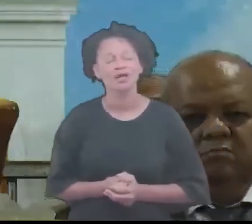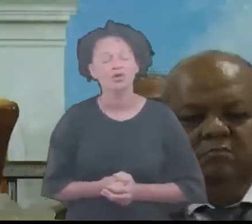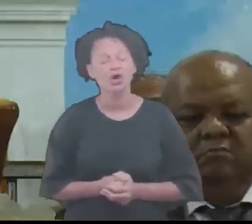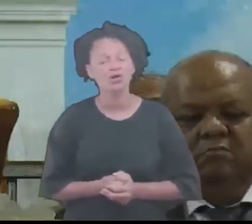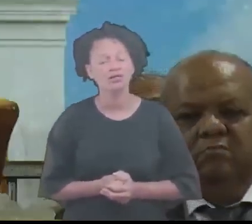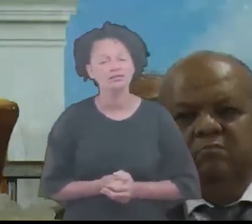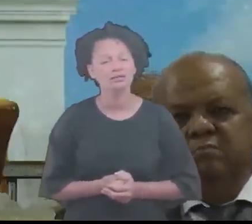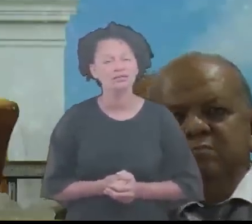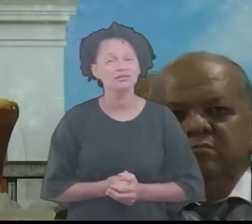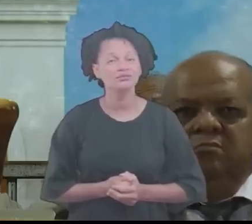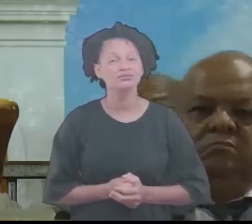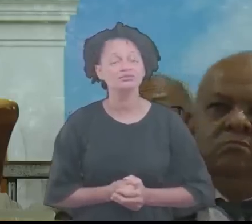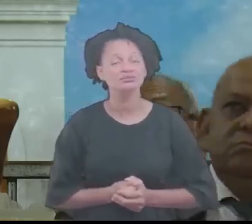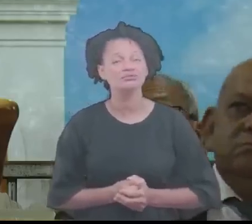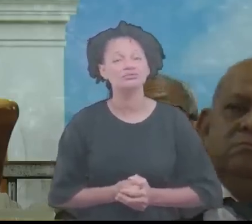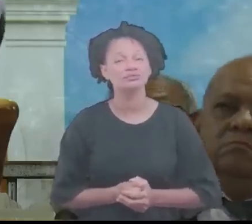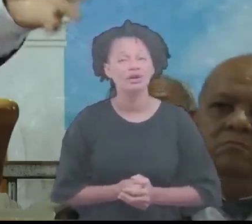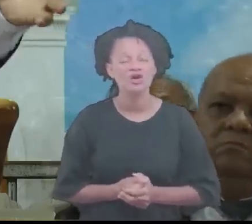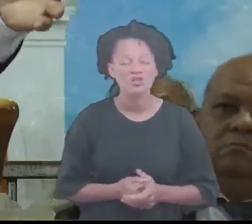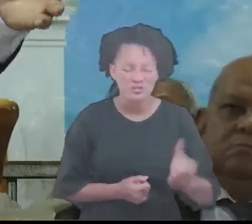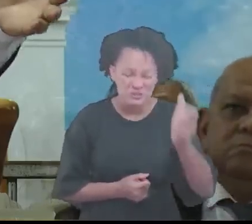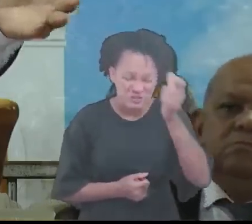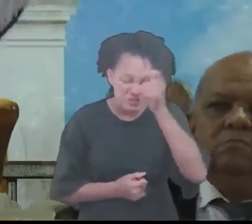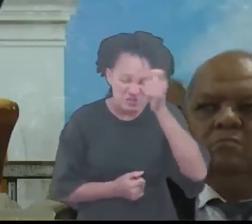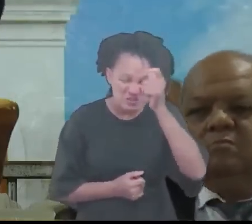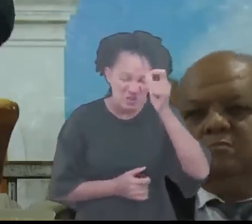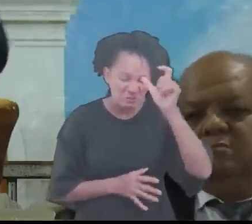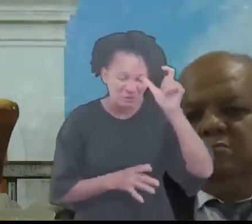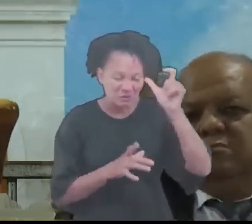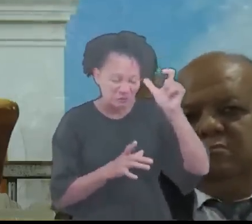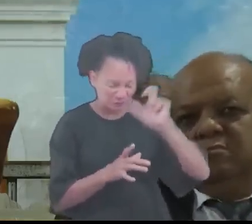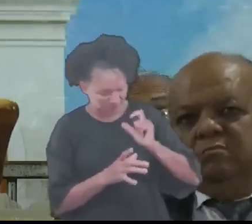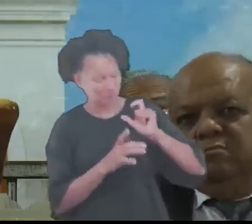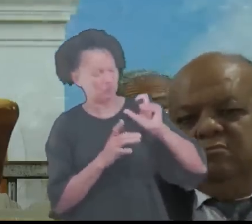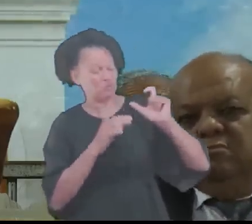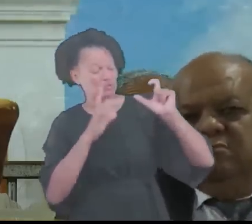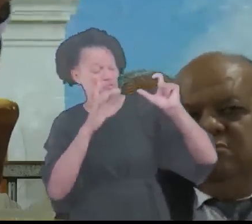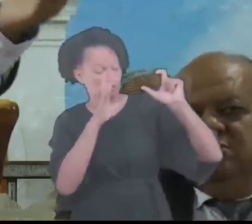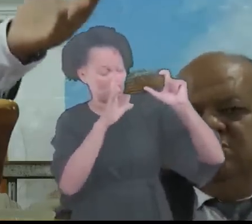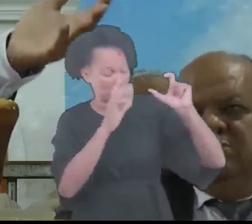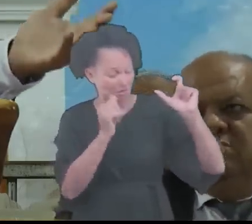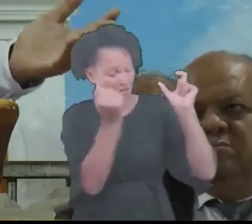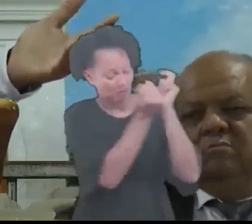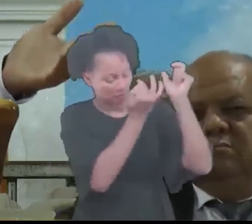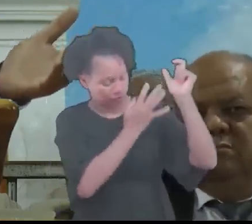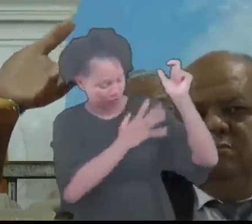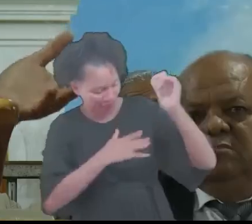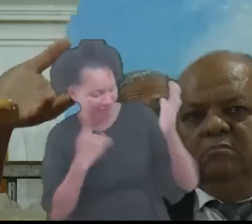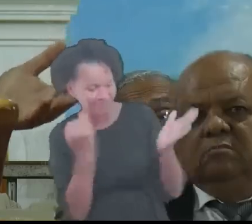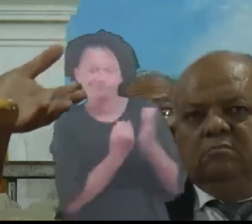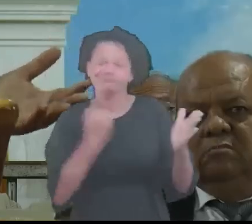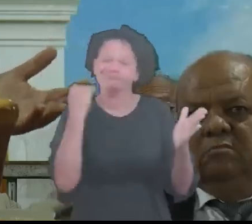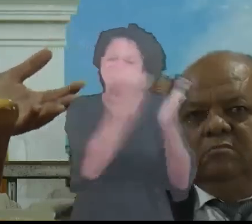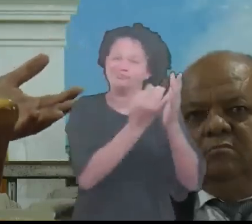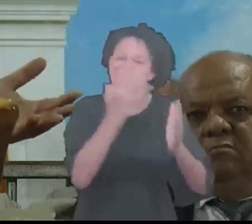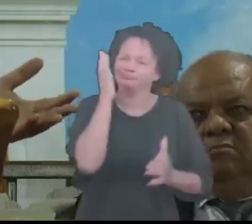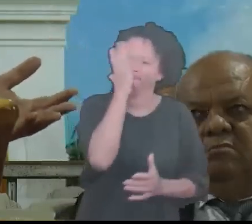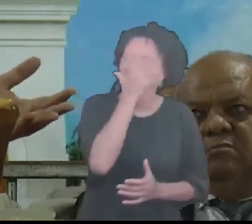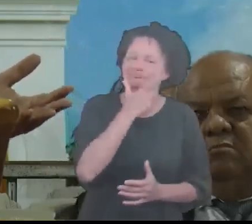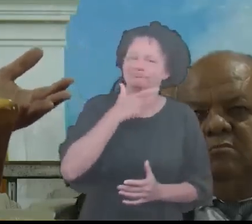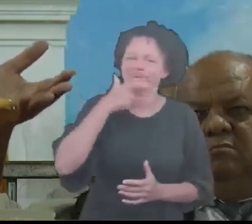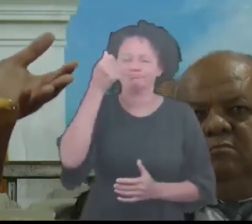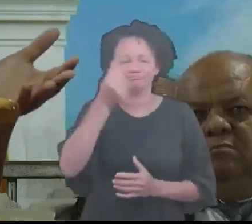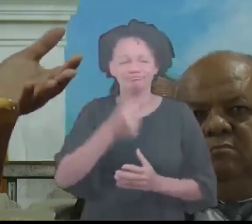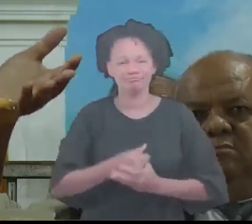Aleluia. Aí quando o diabo suja, o sangue é passado e ela fica mais bonita do que antes.